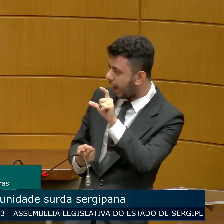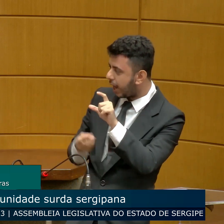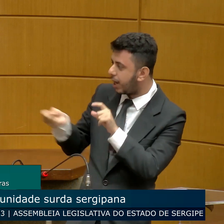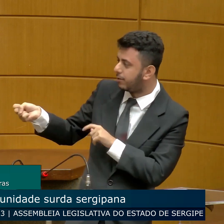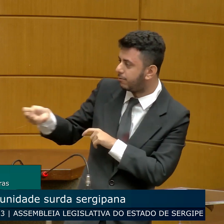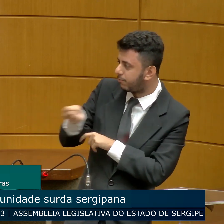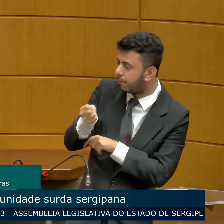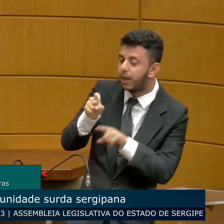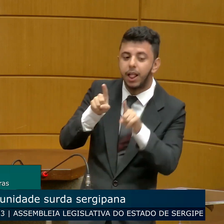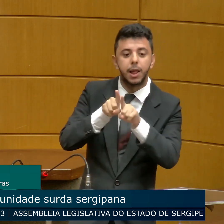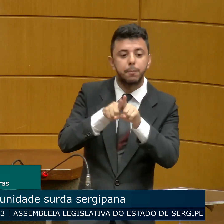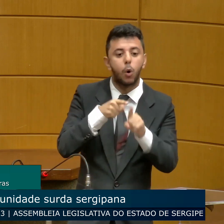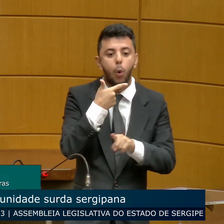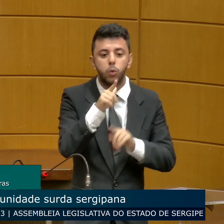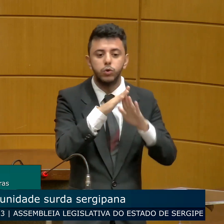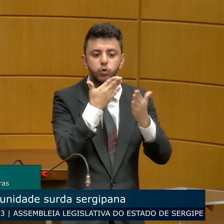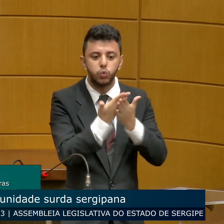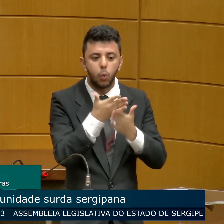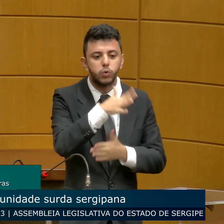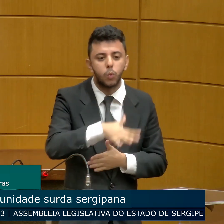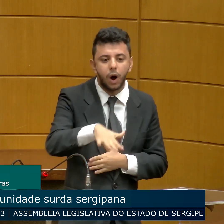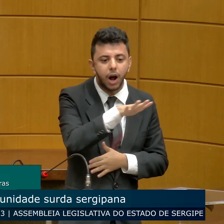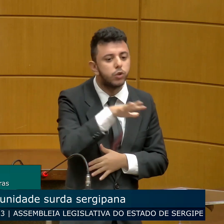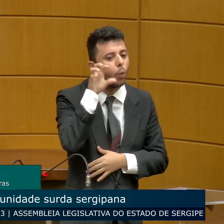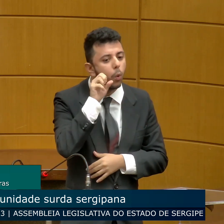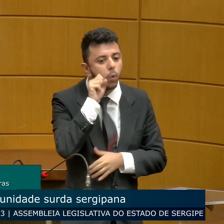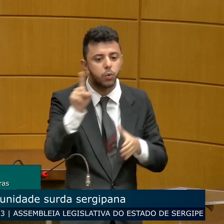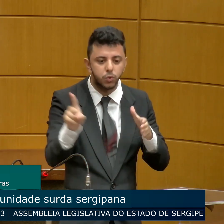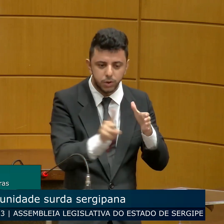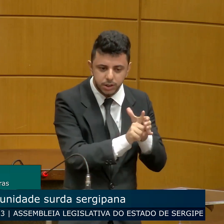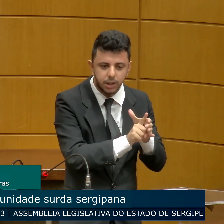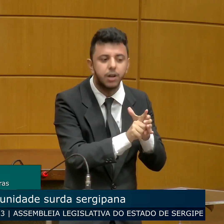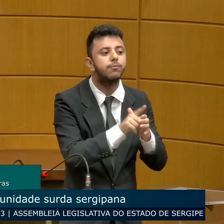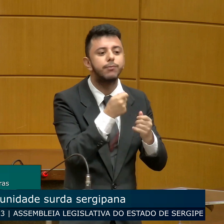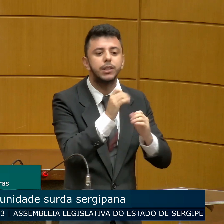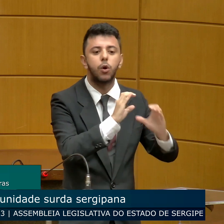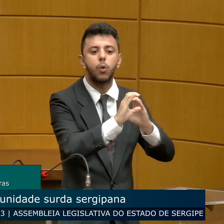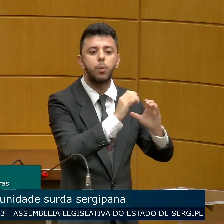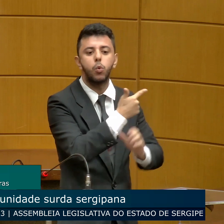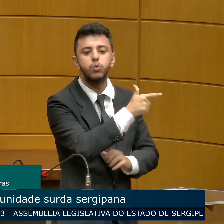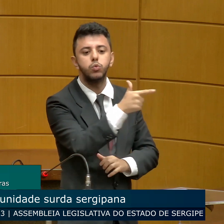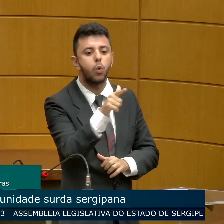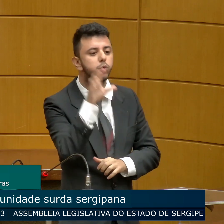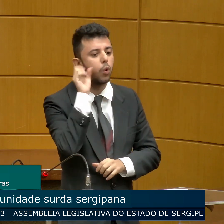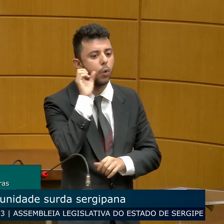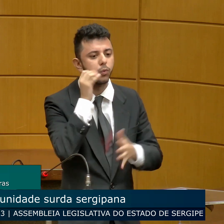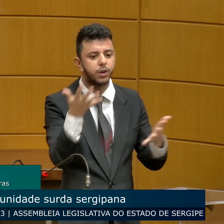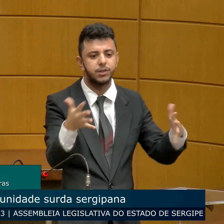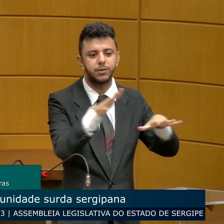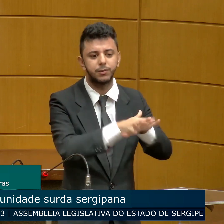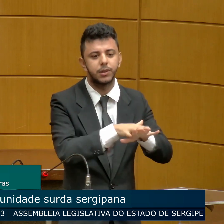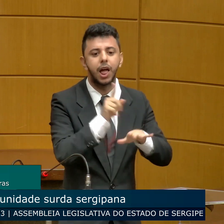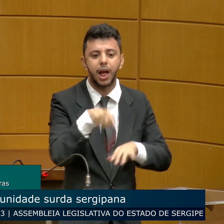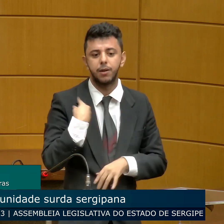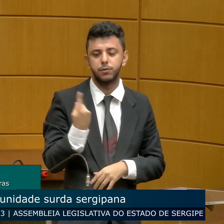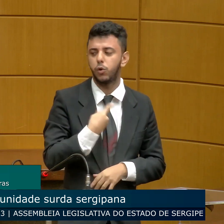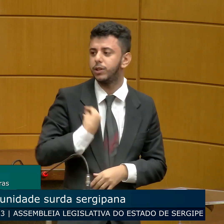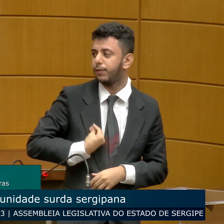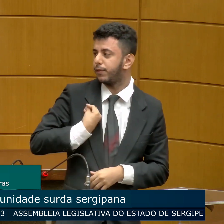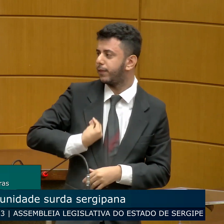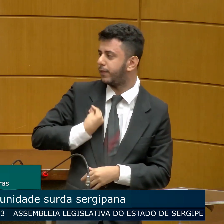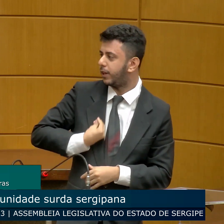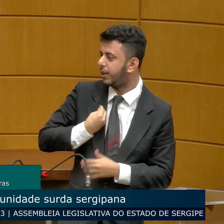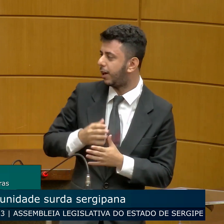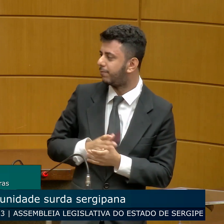isso é importante. O IPAESE, né, ele vem e traz também essa realidade, coloca o ouvinte dentro dessa